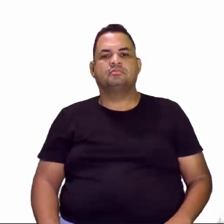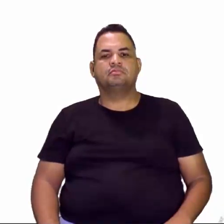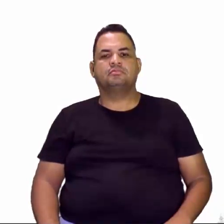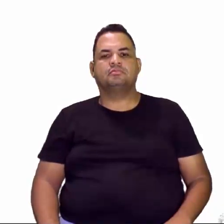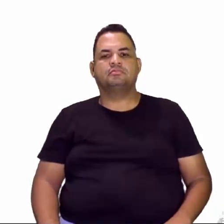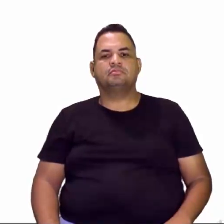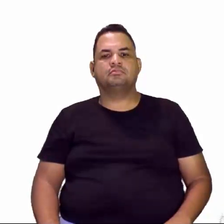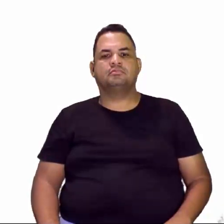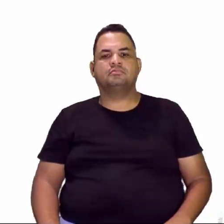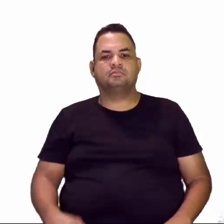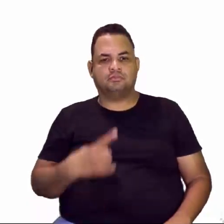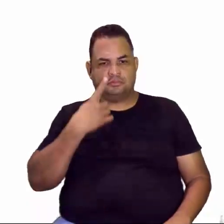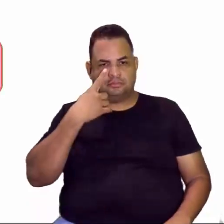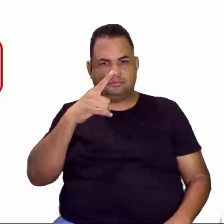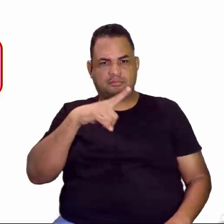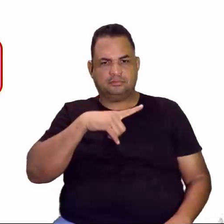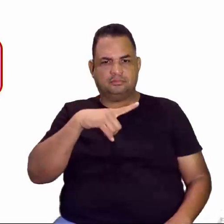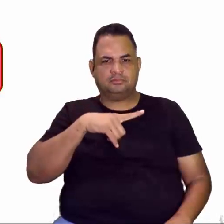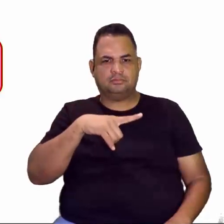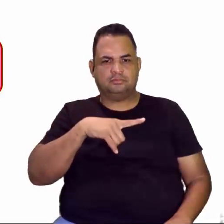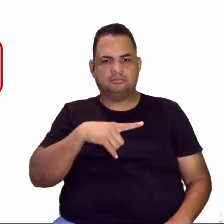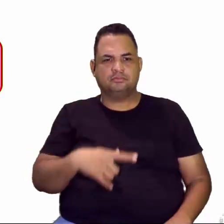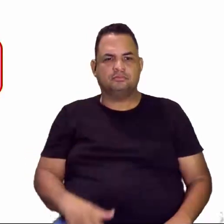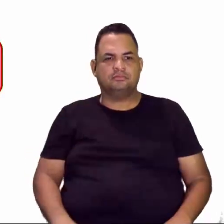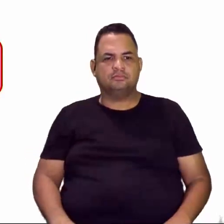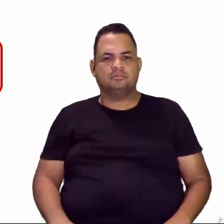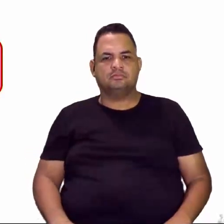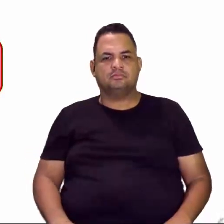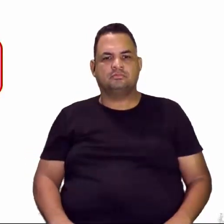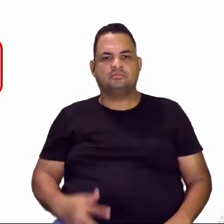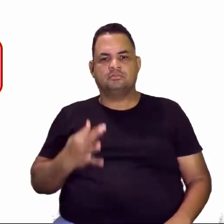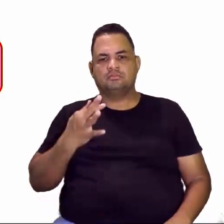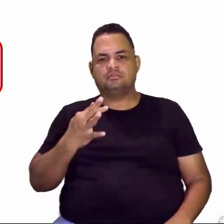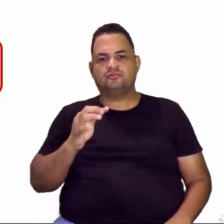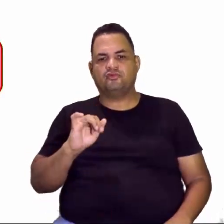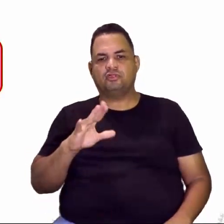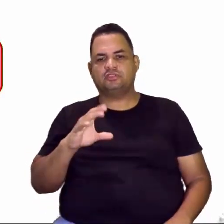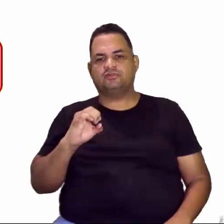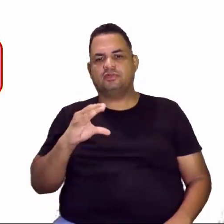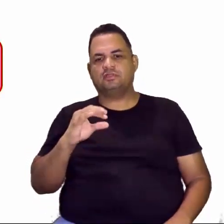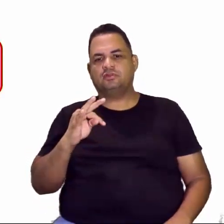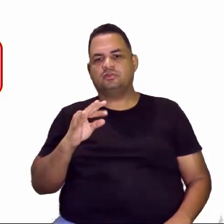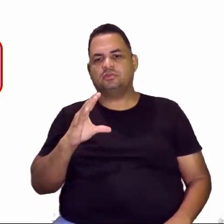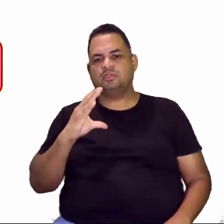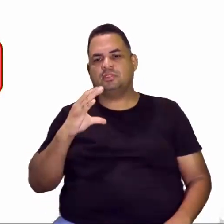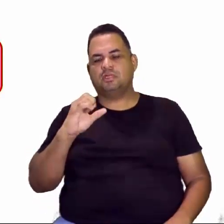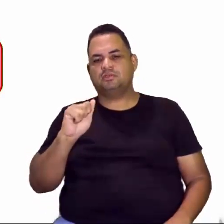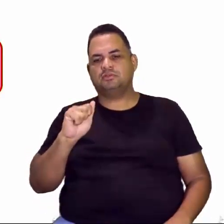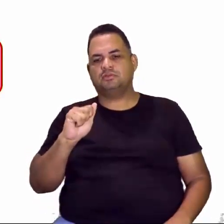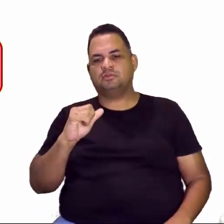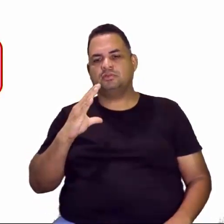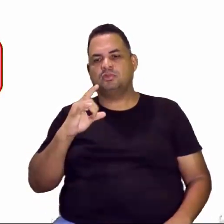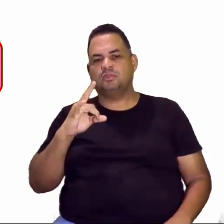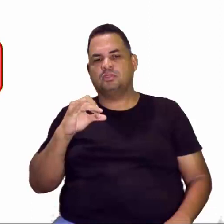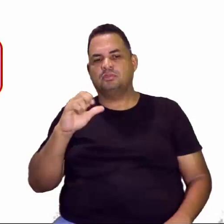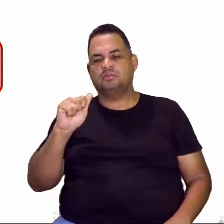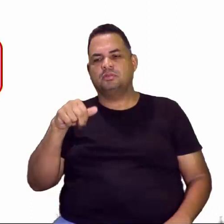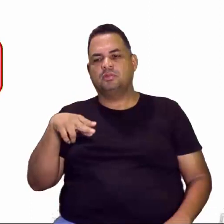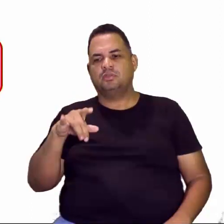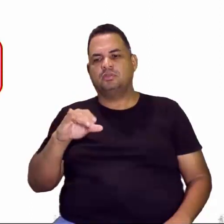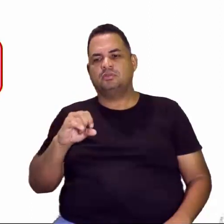fórmulas, nós vamos ter o fosfato de cálcio e o cloreto de